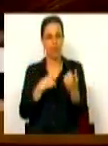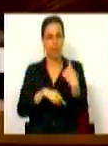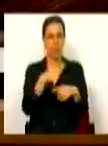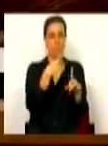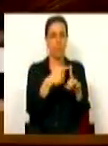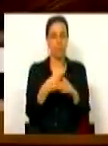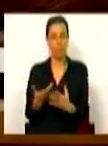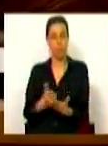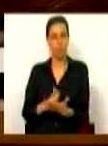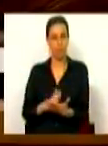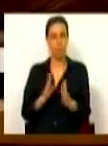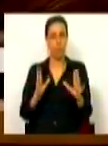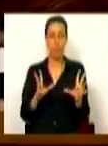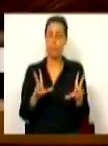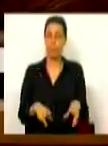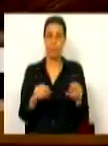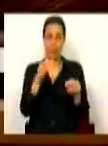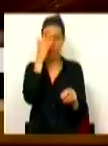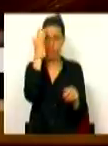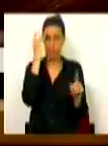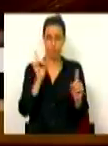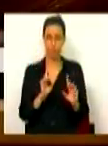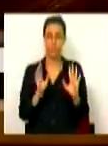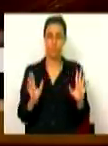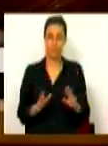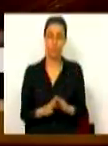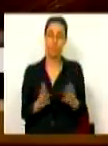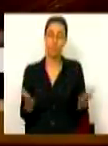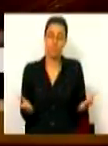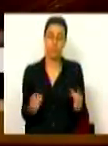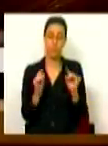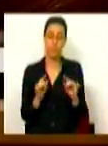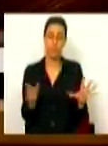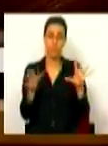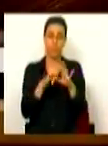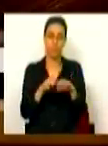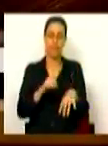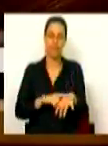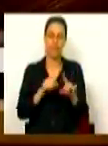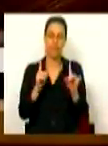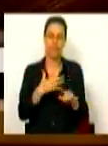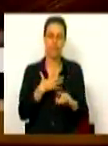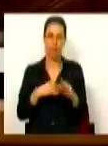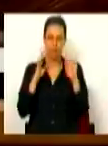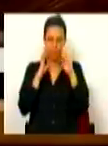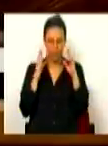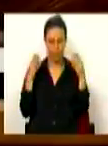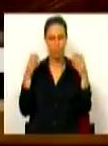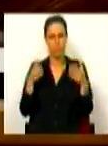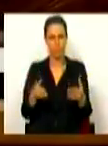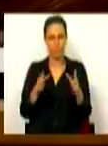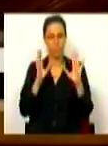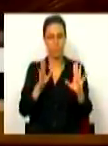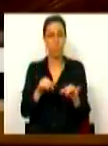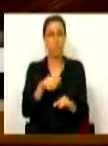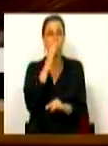benefícios incertos, nunca foi fácil. E é precisamente sobre esse tempo que gostaria de me debruçar.